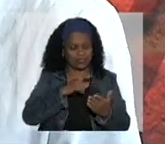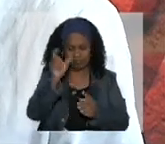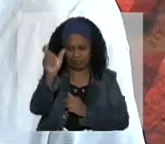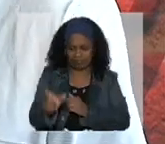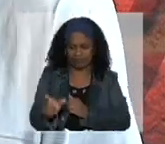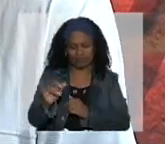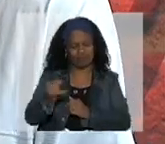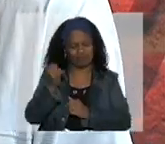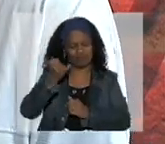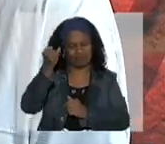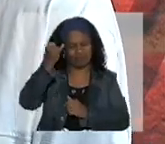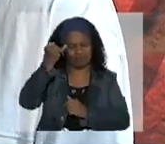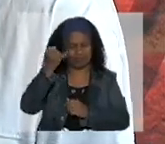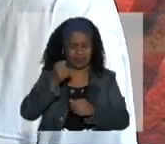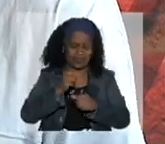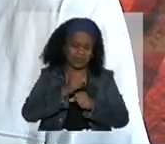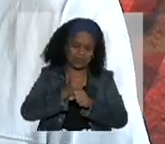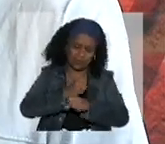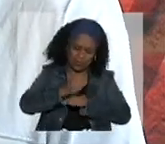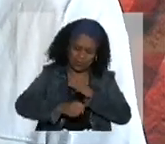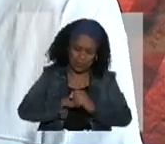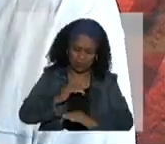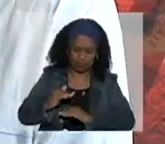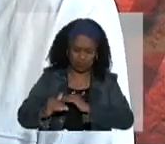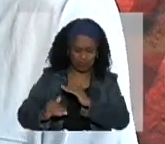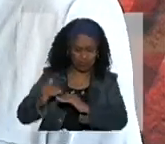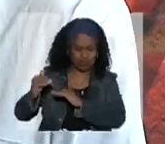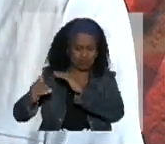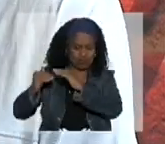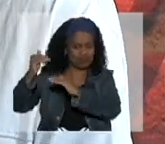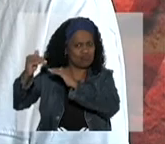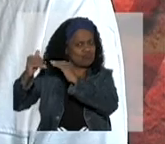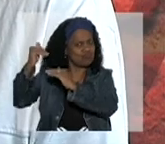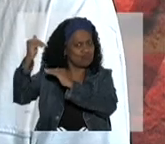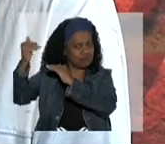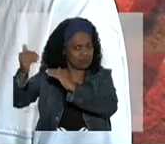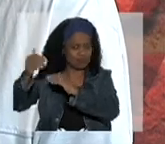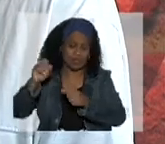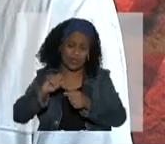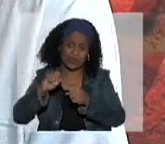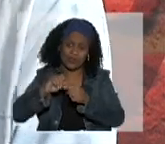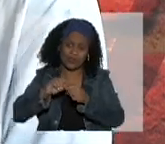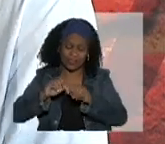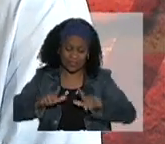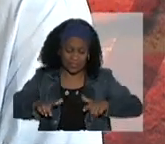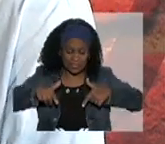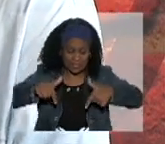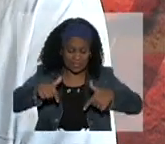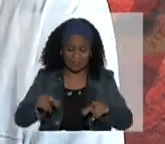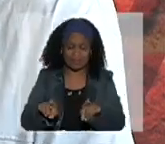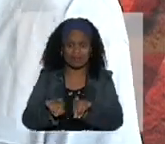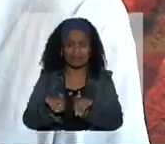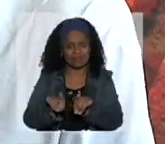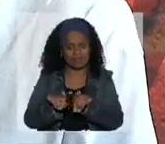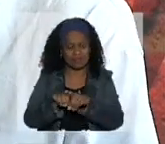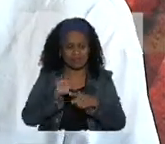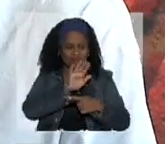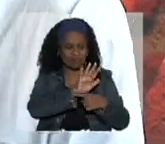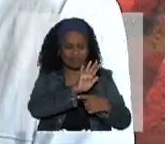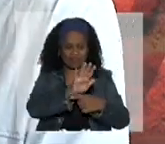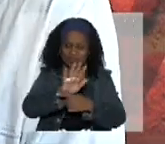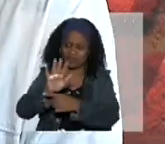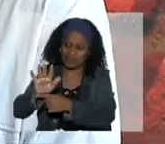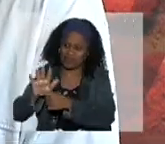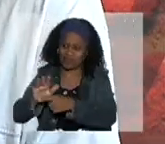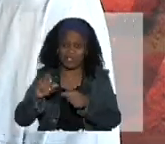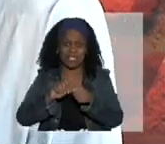papel importante. E aí, depois de muito tempo crescendo, eu fui fazer ações também, né? E aí